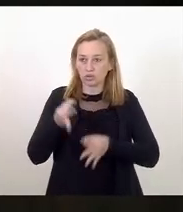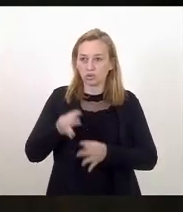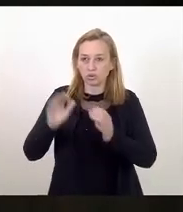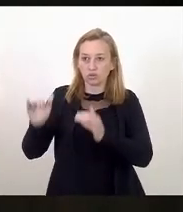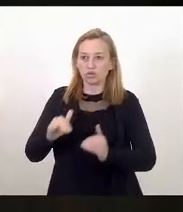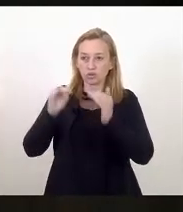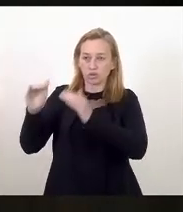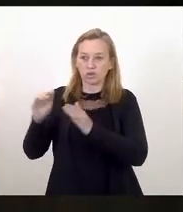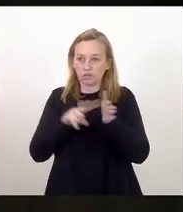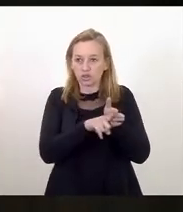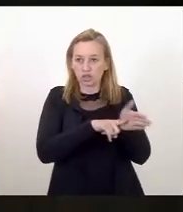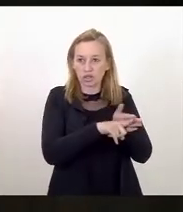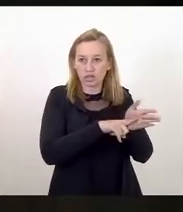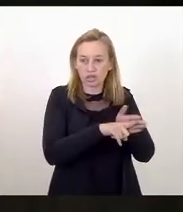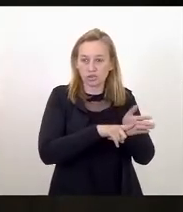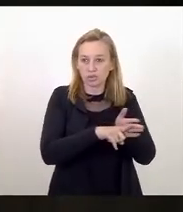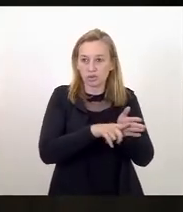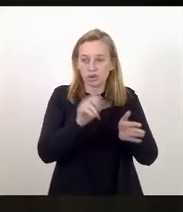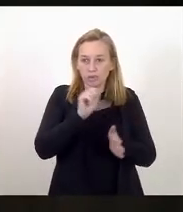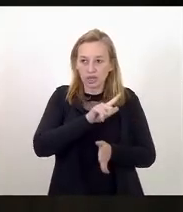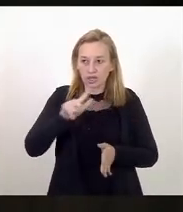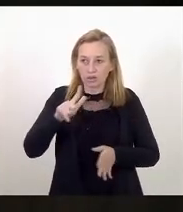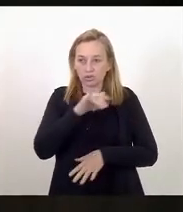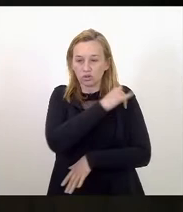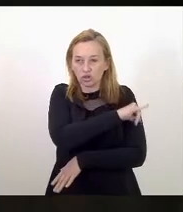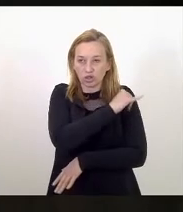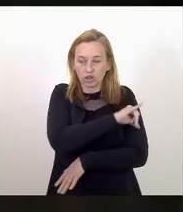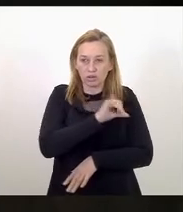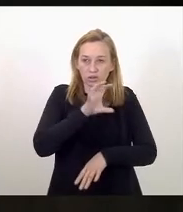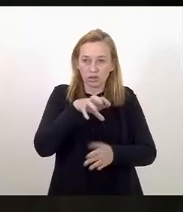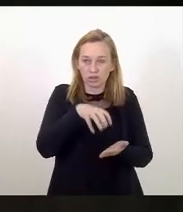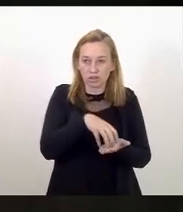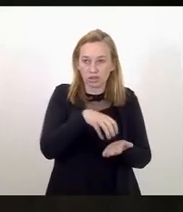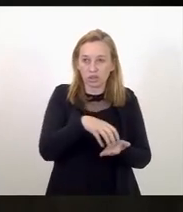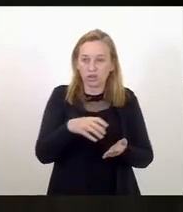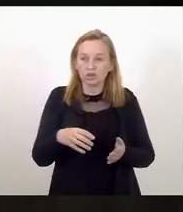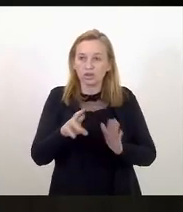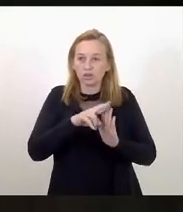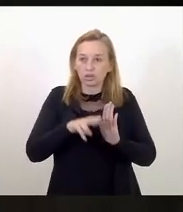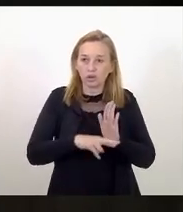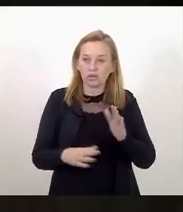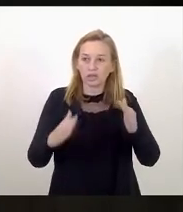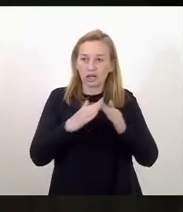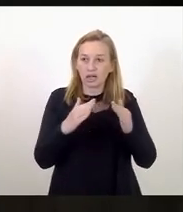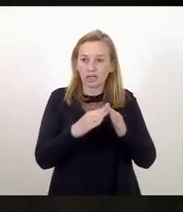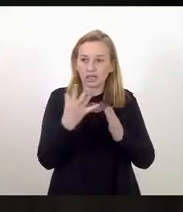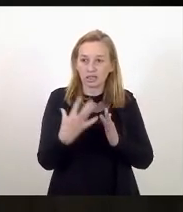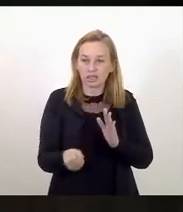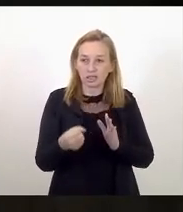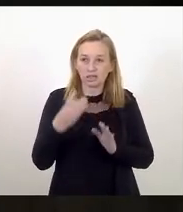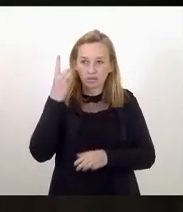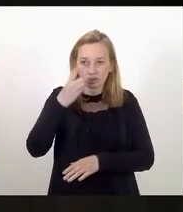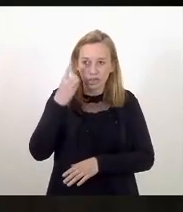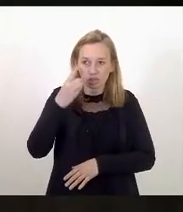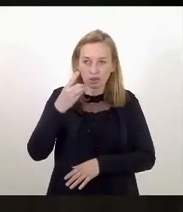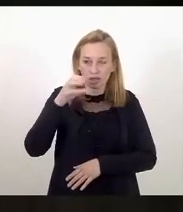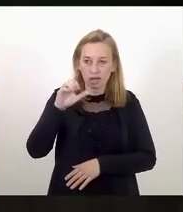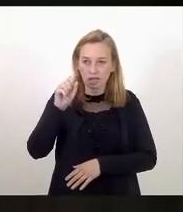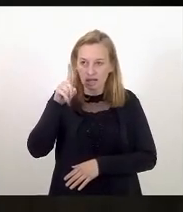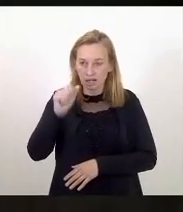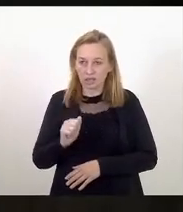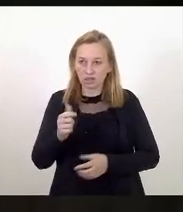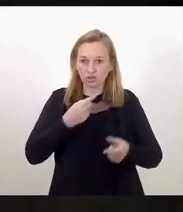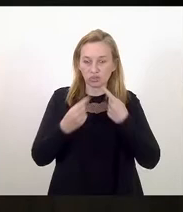investigação penal do Rio de Janeiro. Centro. Parecer da comissão de normas internas e proposições externas favorável ao deputado Márcio Canella. Em